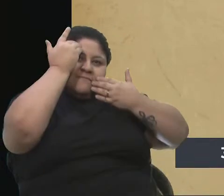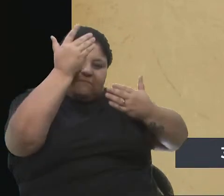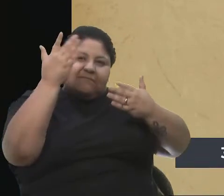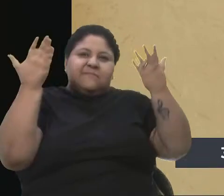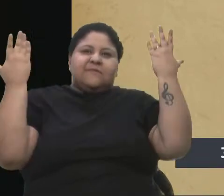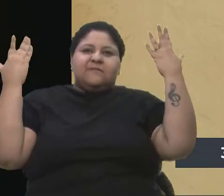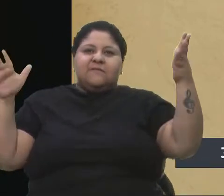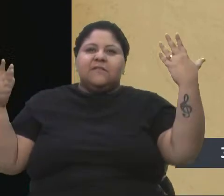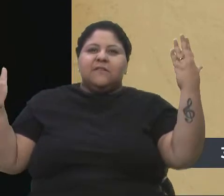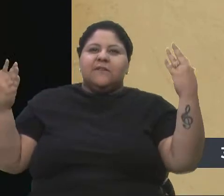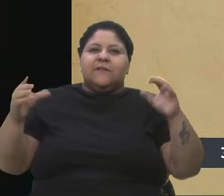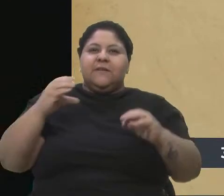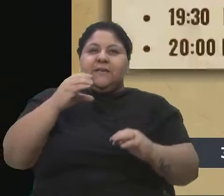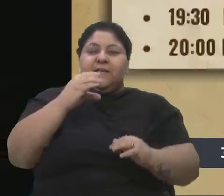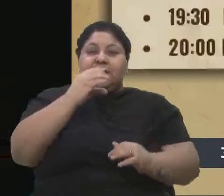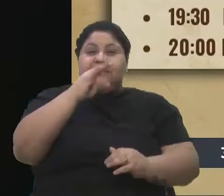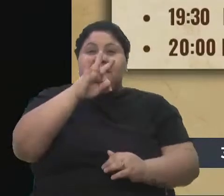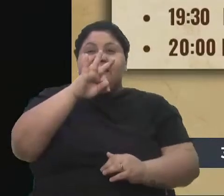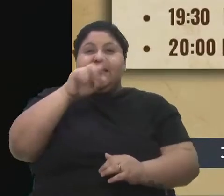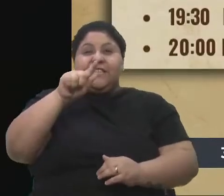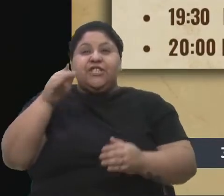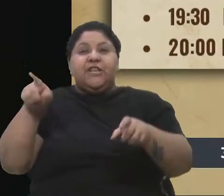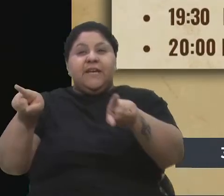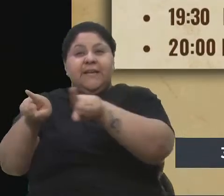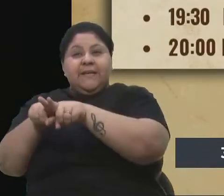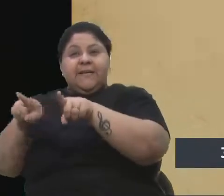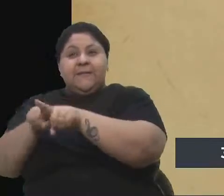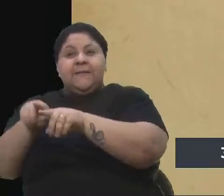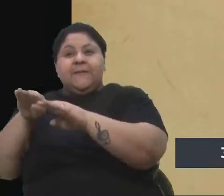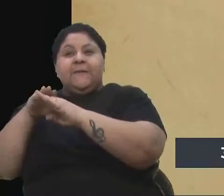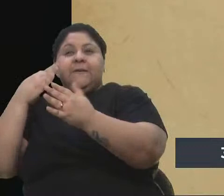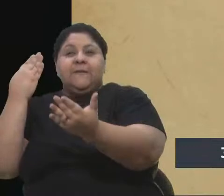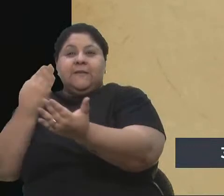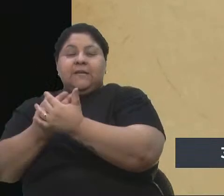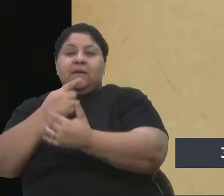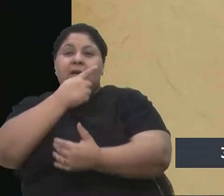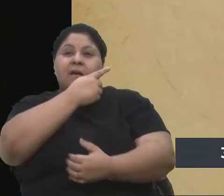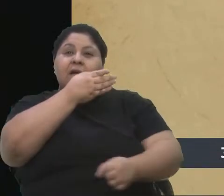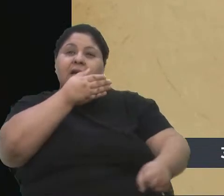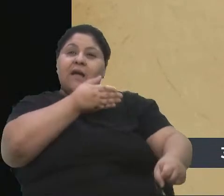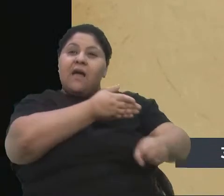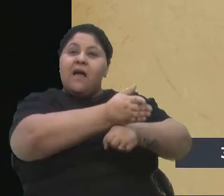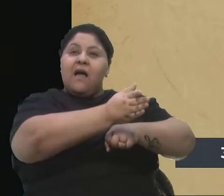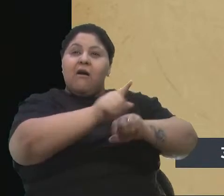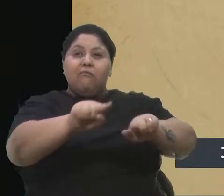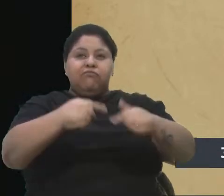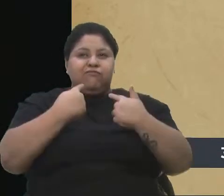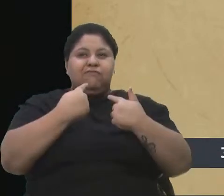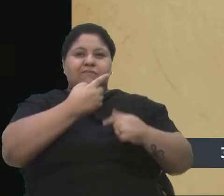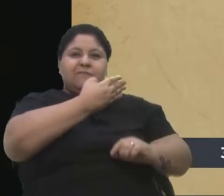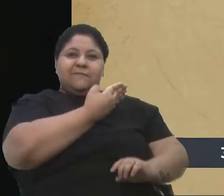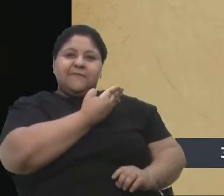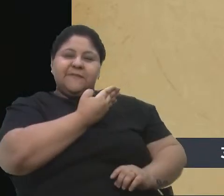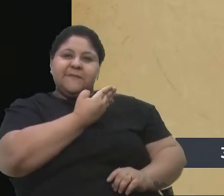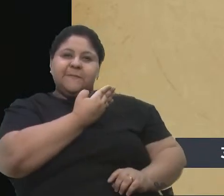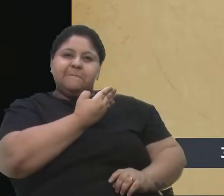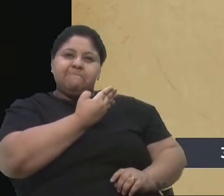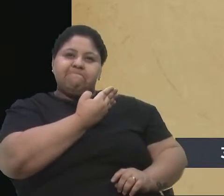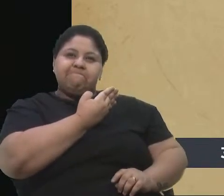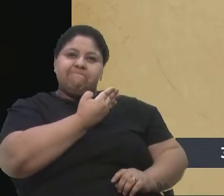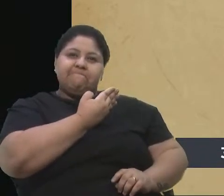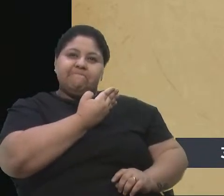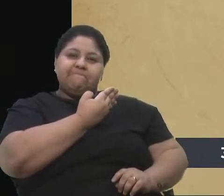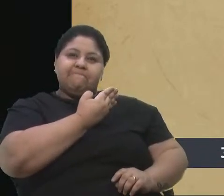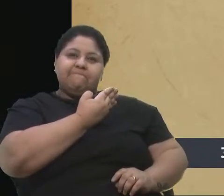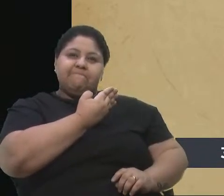parabenizar esses CTGs e essas escolas que toparam o desafio. Aí, ó, essa tela, CTG Rincão da Lealdade, que